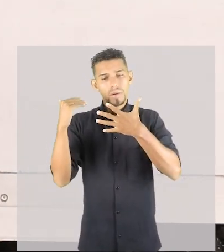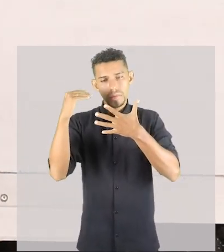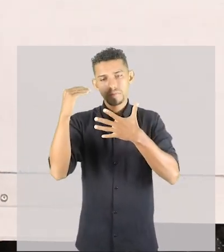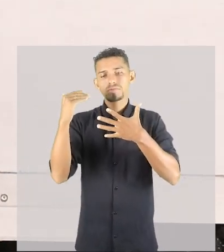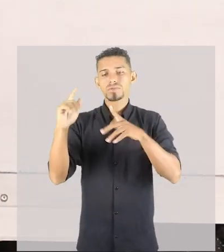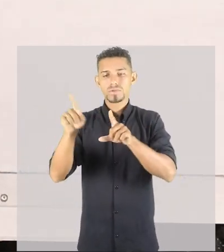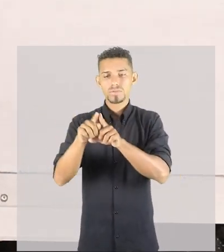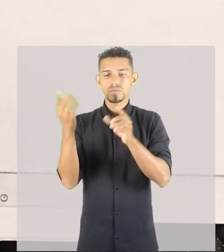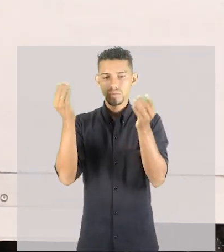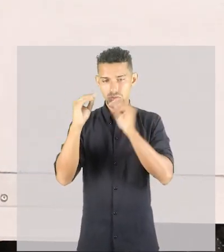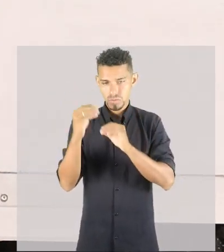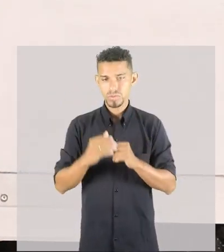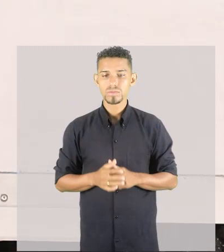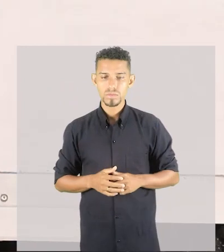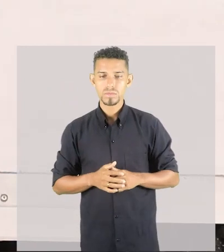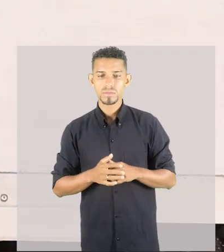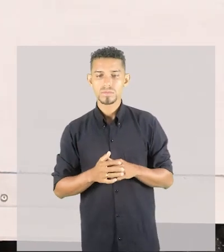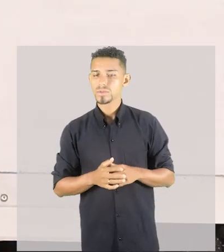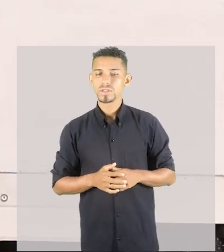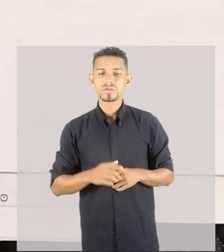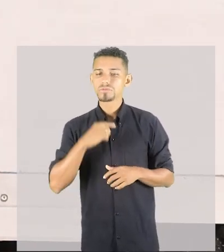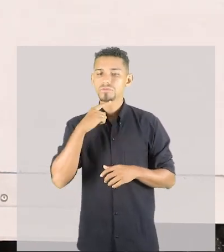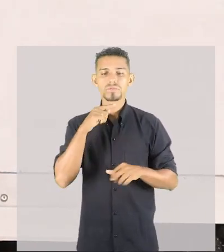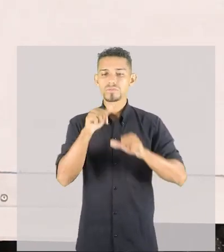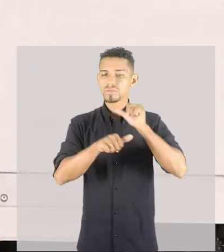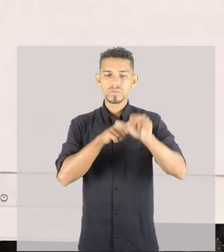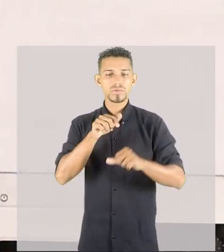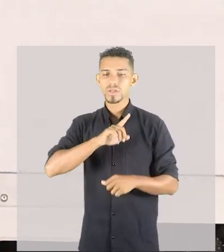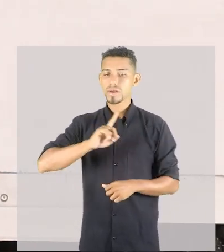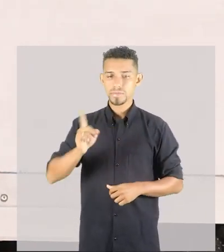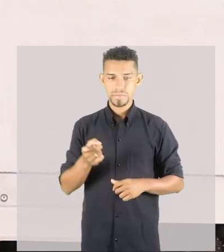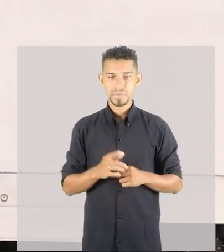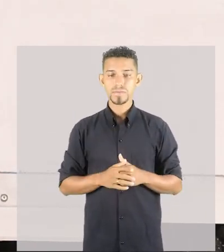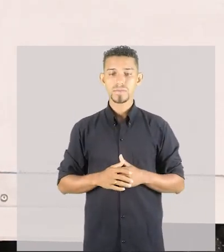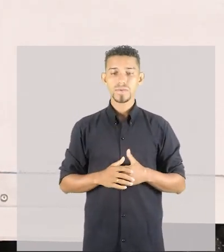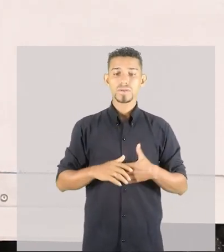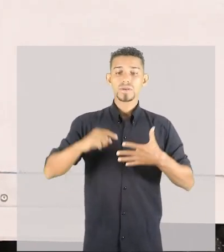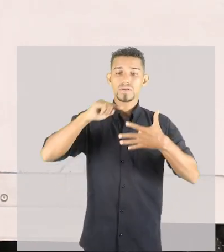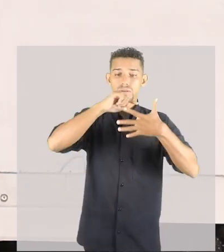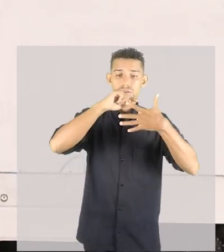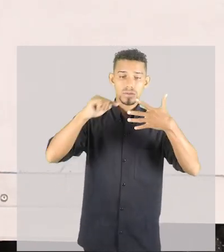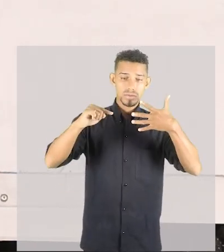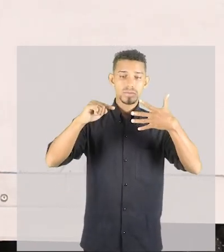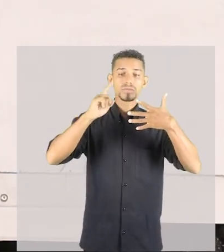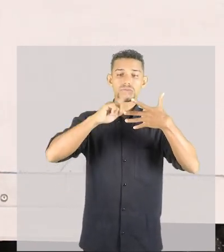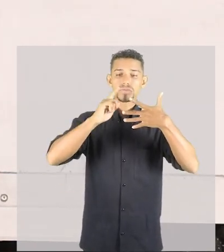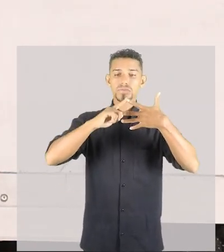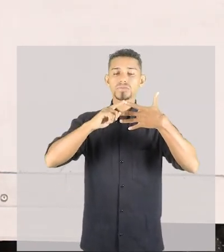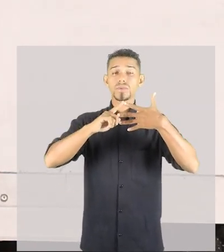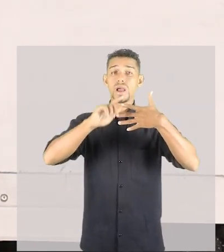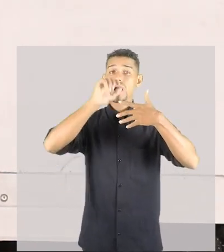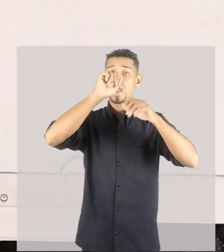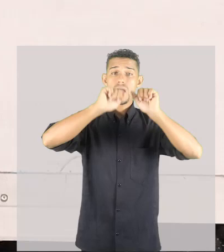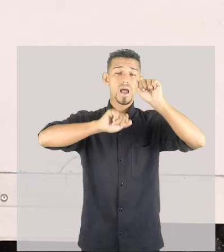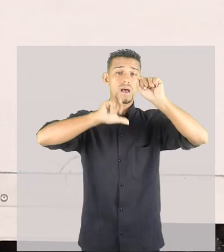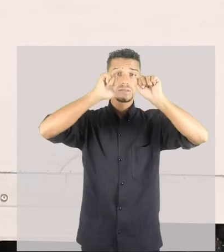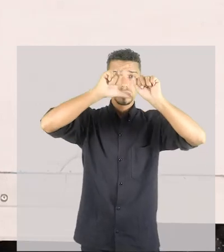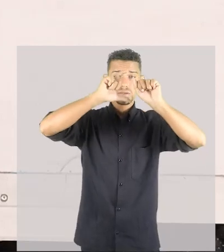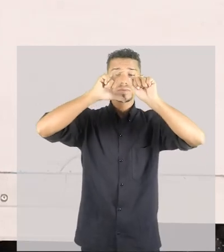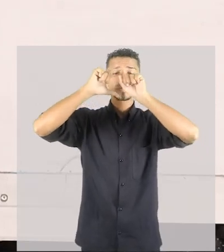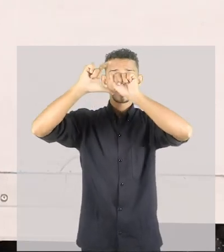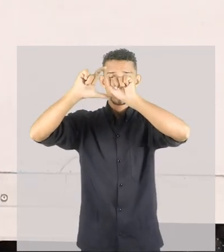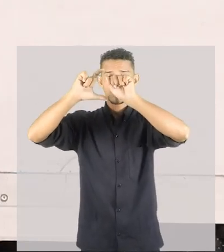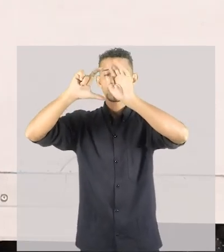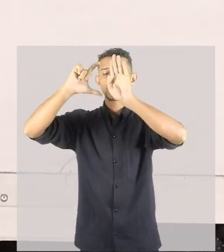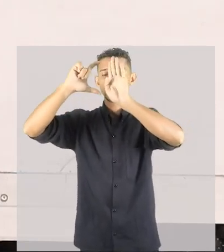fez anteriormente, tá? A gente não vai mudar, tá? E aqui eu tenho 3 alelos dominantes,